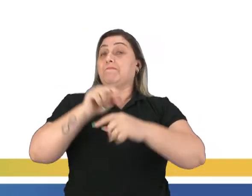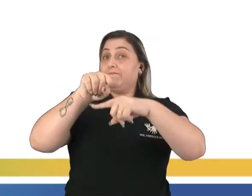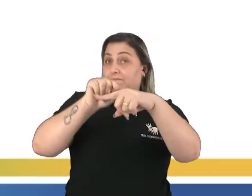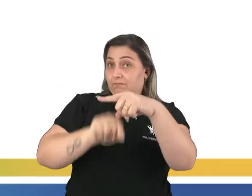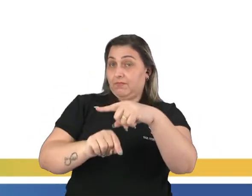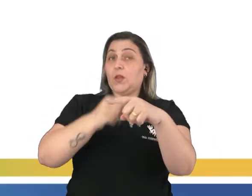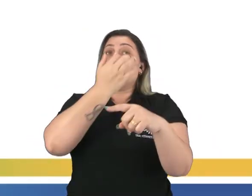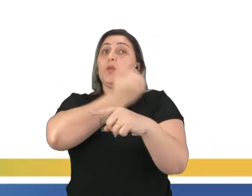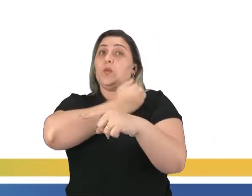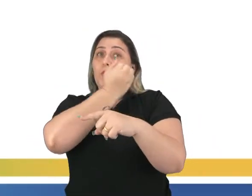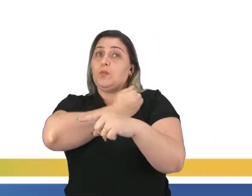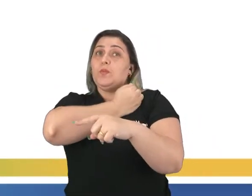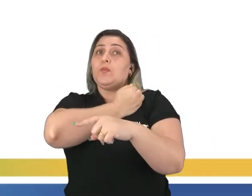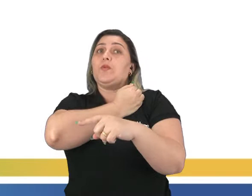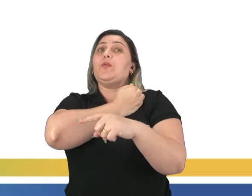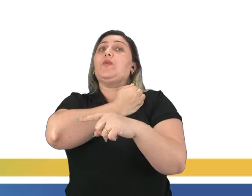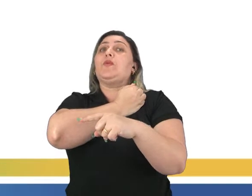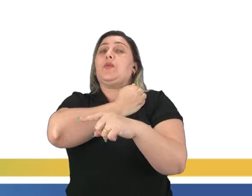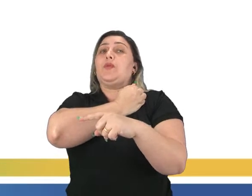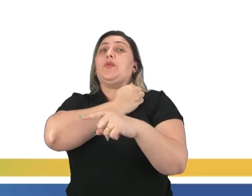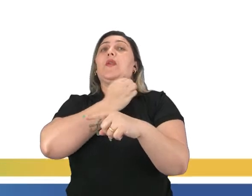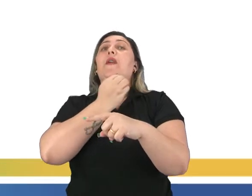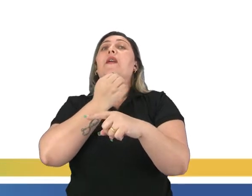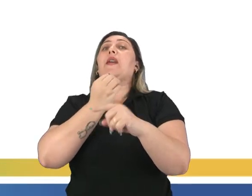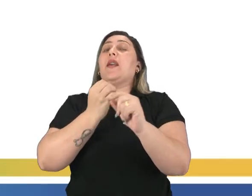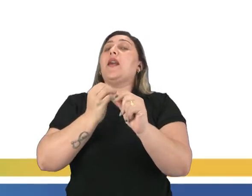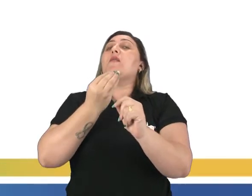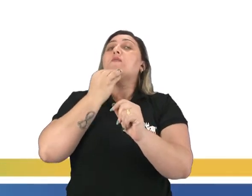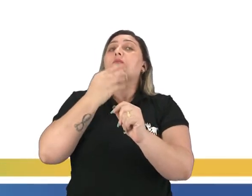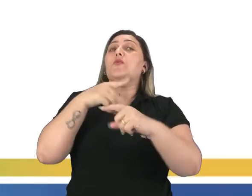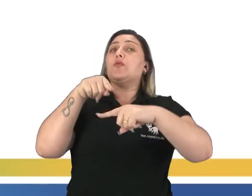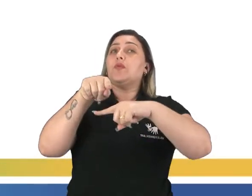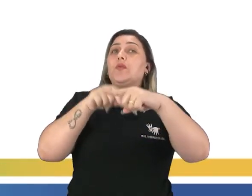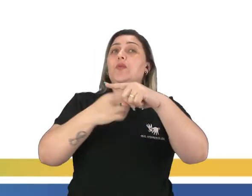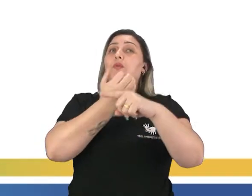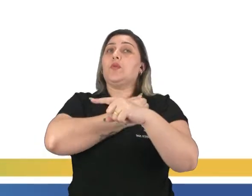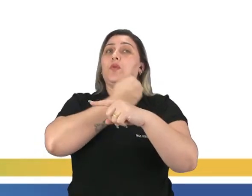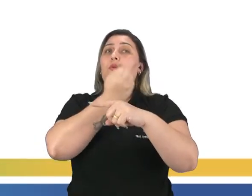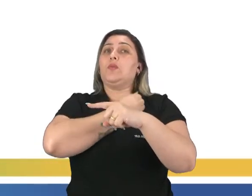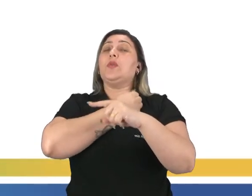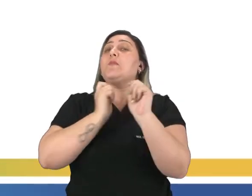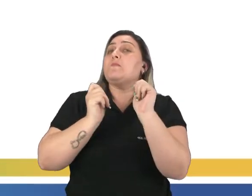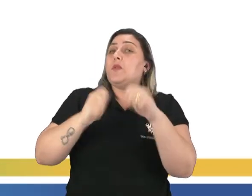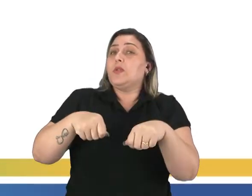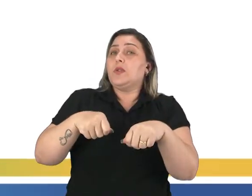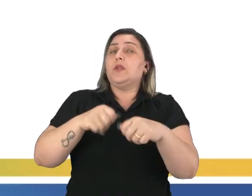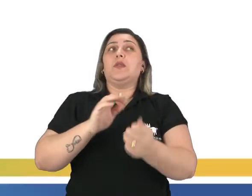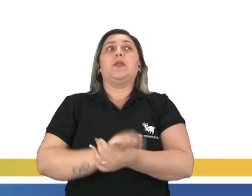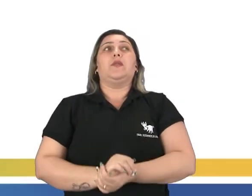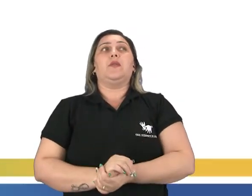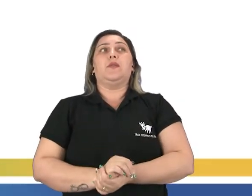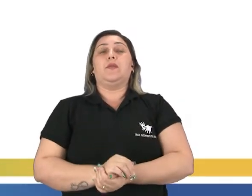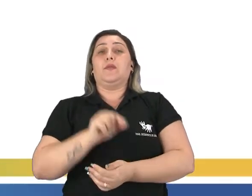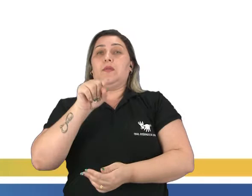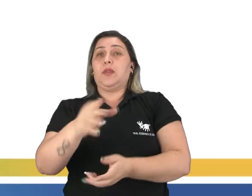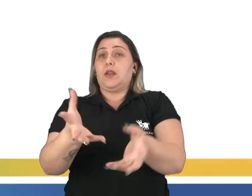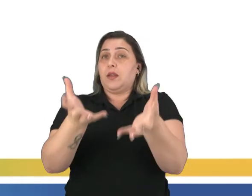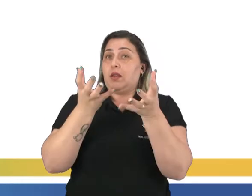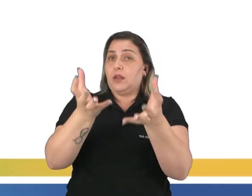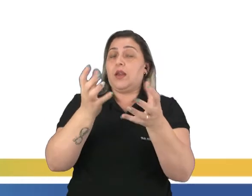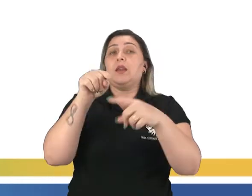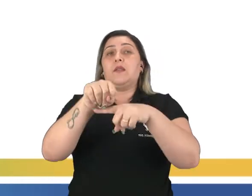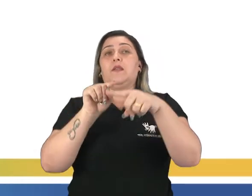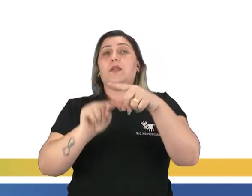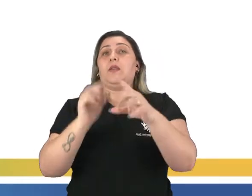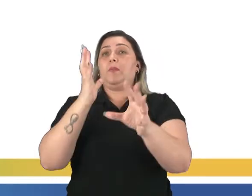divisão vai ser o número de casos favoráveis dividido pelo número de casos possíveis. Ou seja, aquilo que você quer